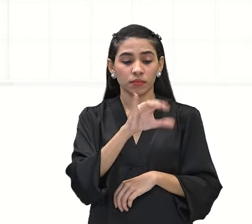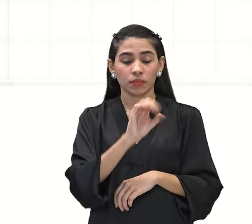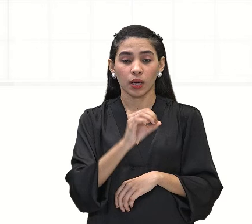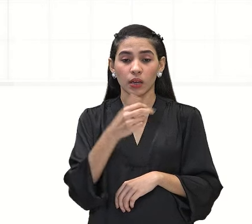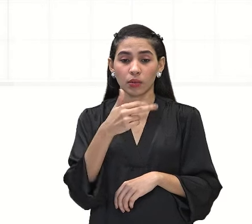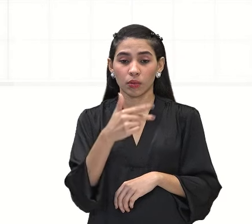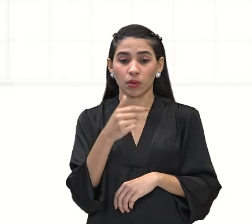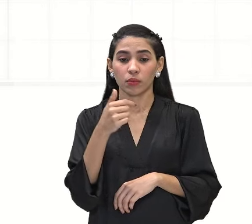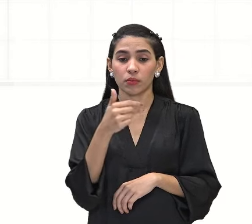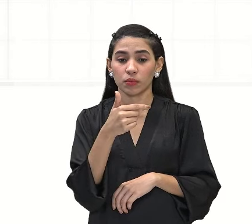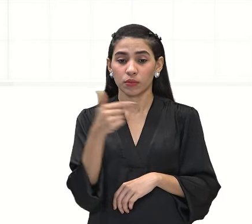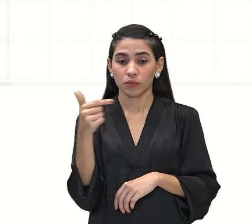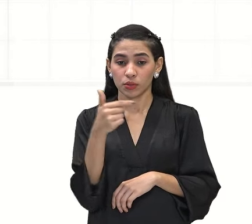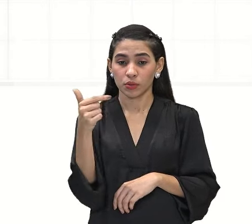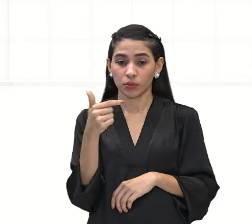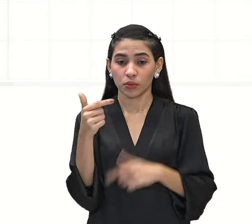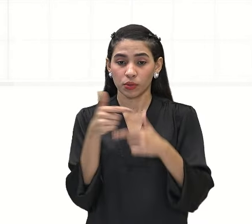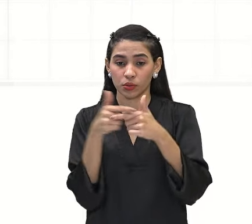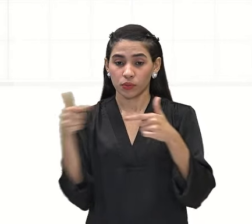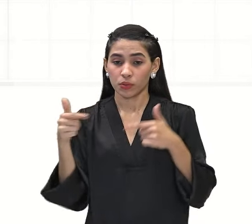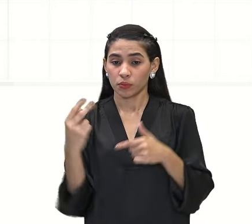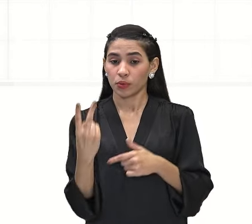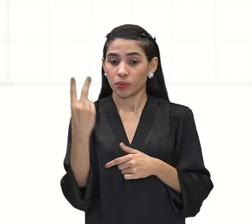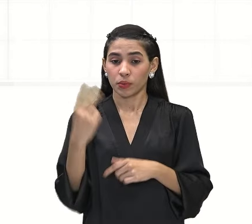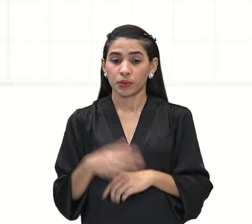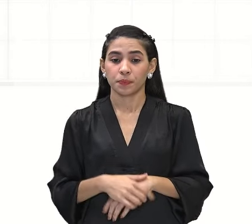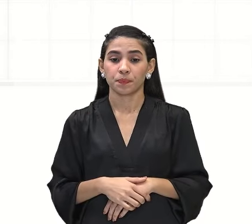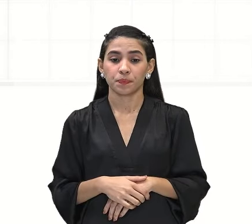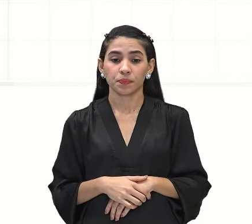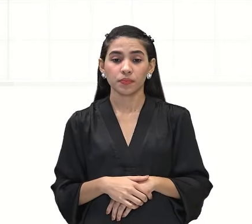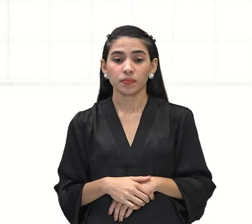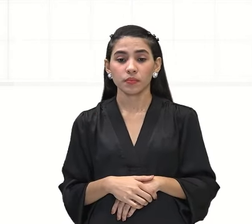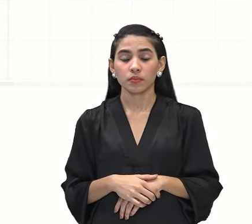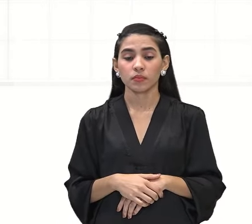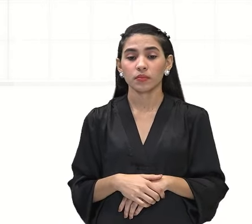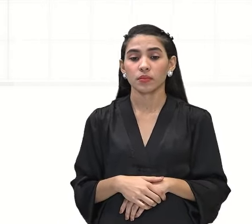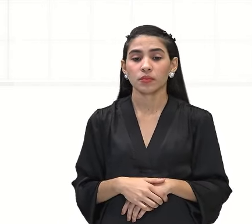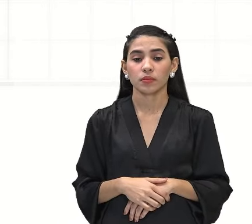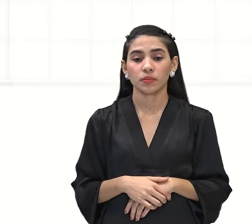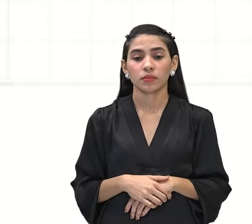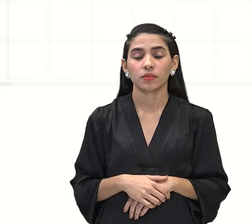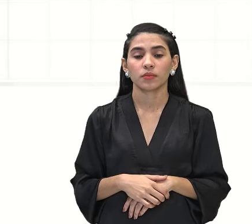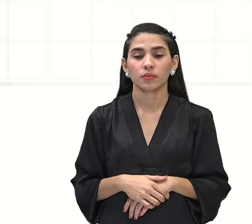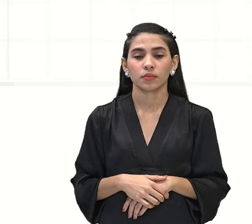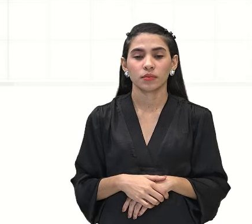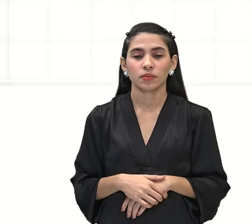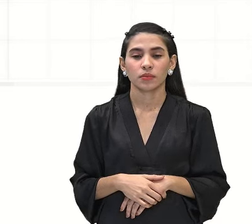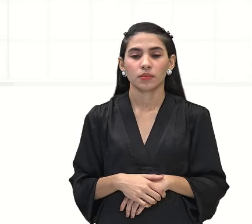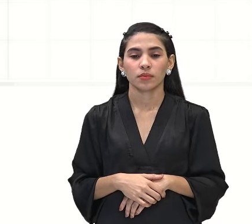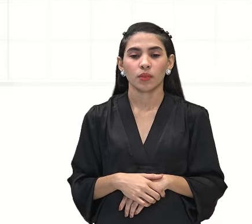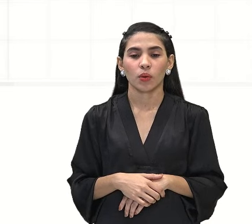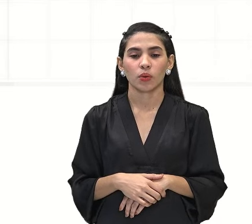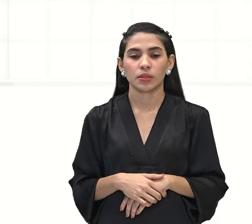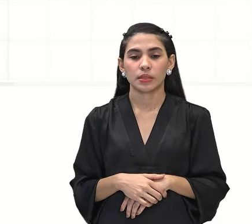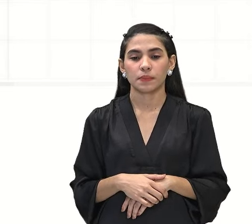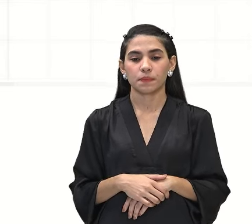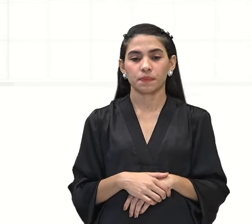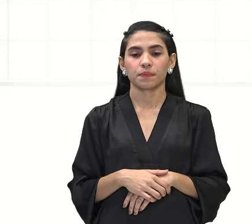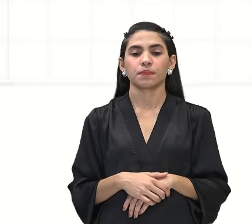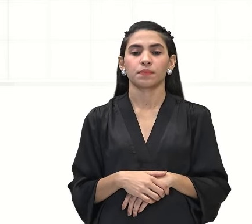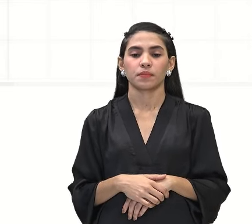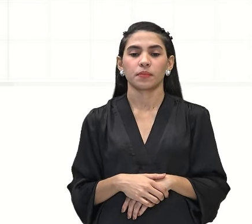ficar 22 o dois passa dividindo olha quanto que é o raio dessa roda gigante ela é